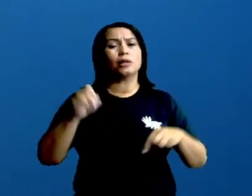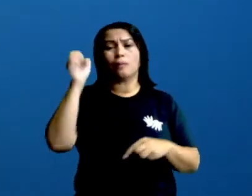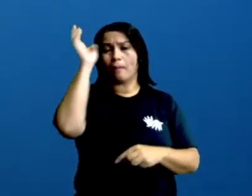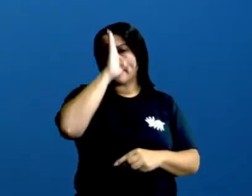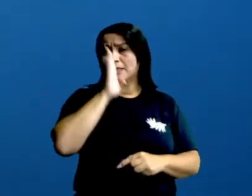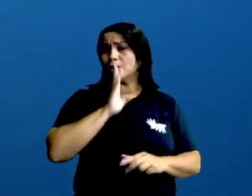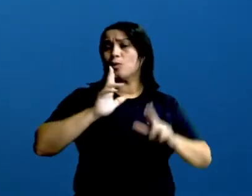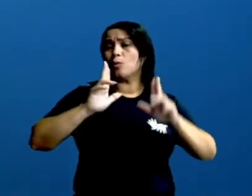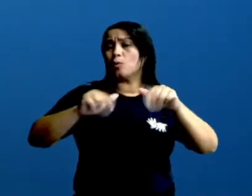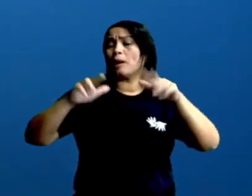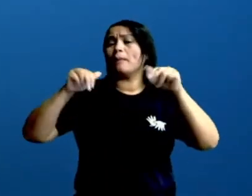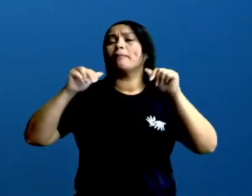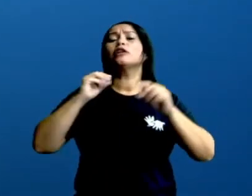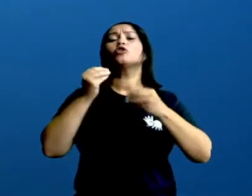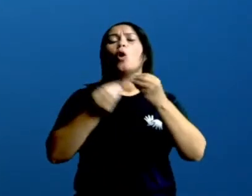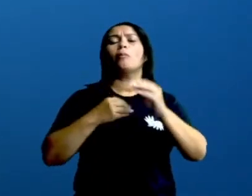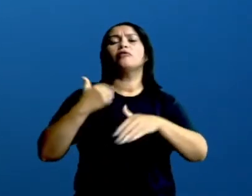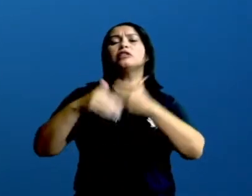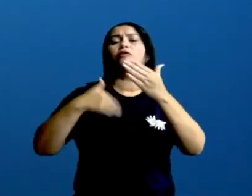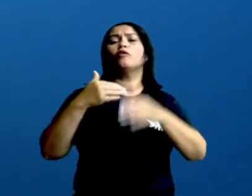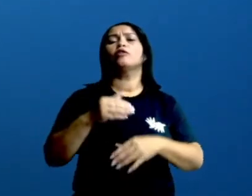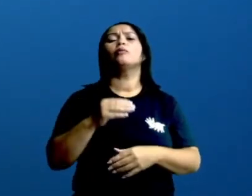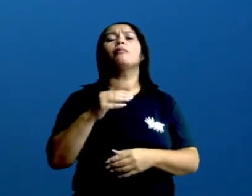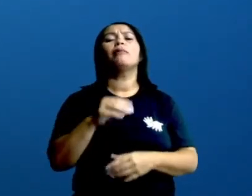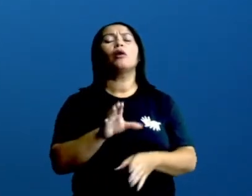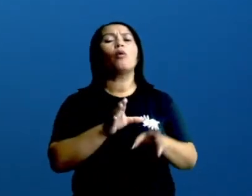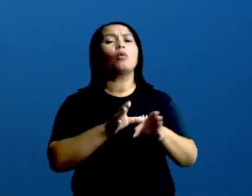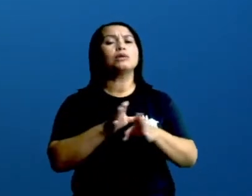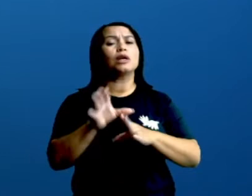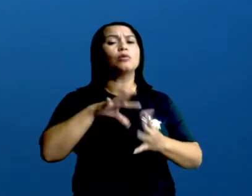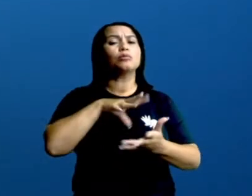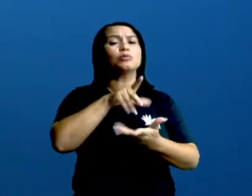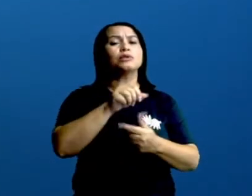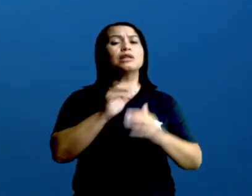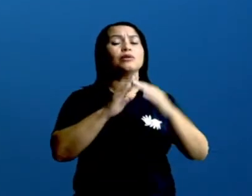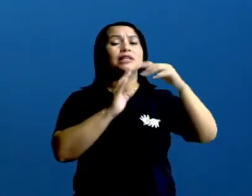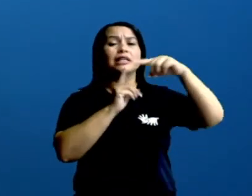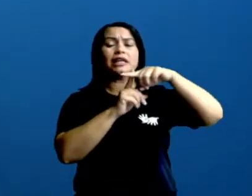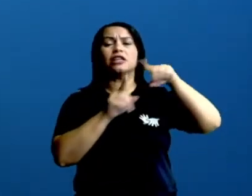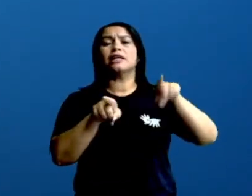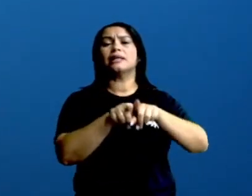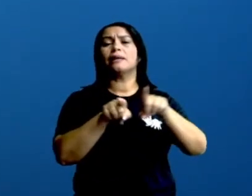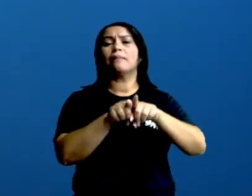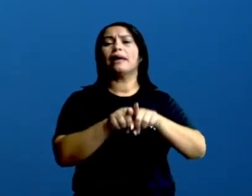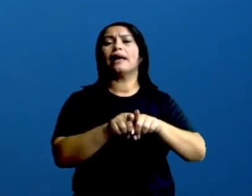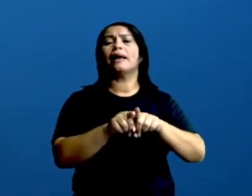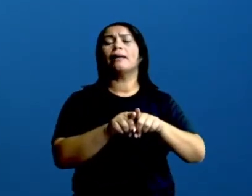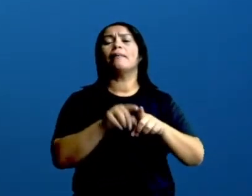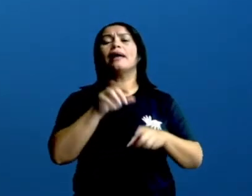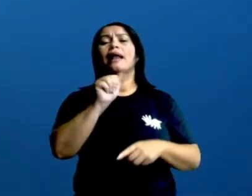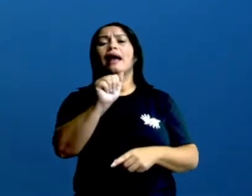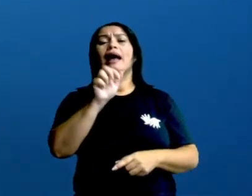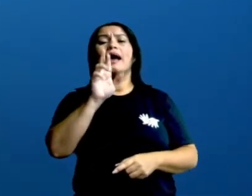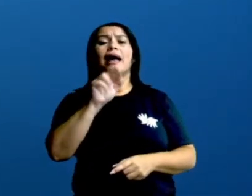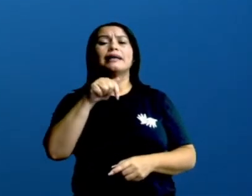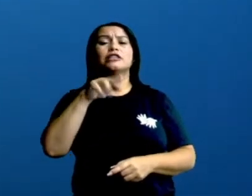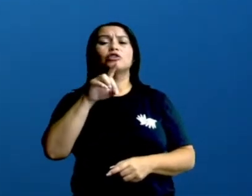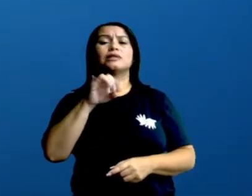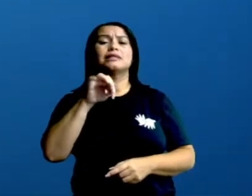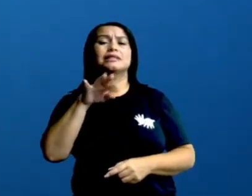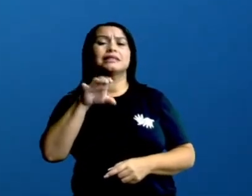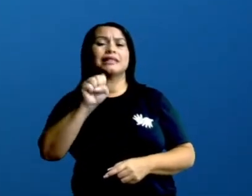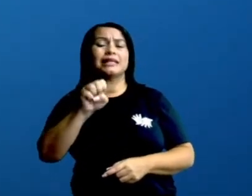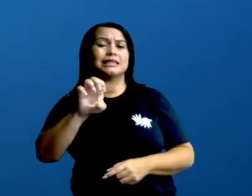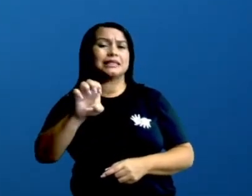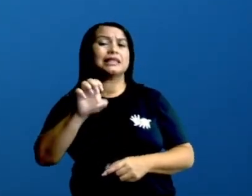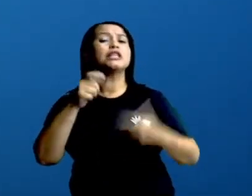Mais foi desenvolvido pelo Conselho Mundial de Igrejas e pela Arquidiocese de São Paulo. E eles conseguiram